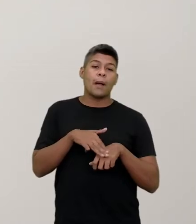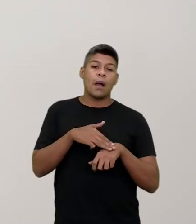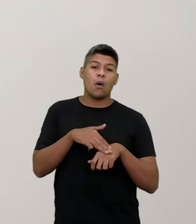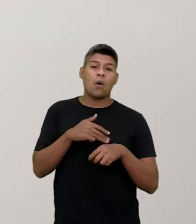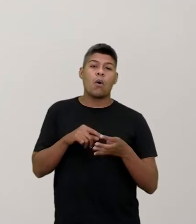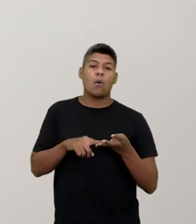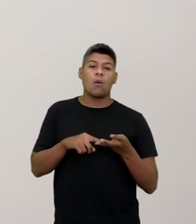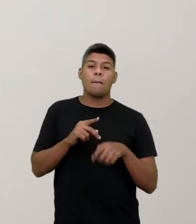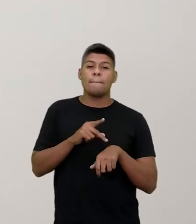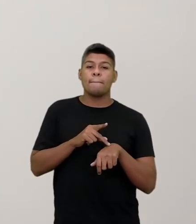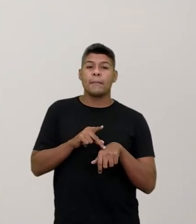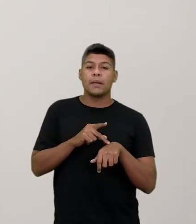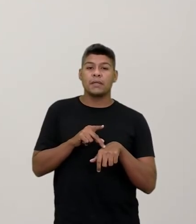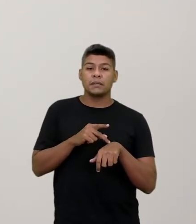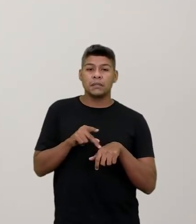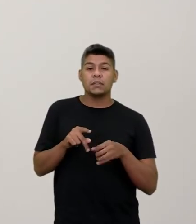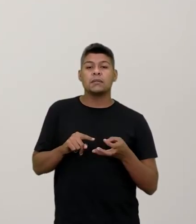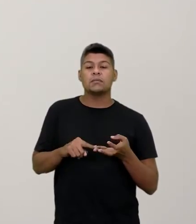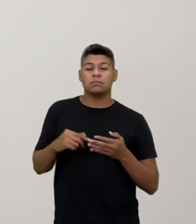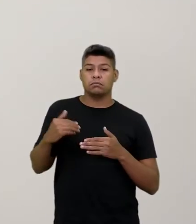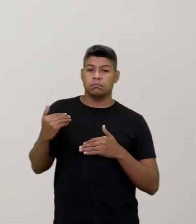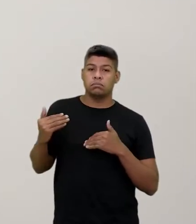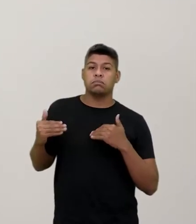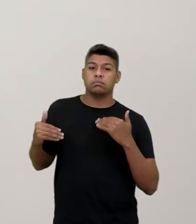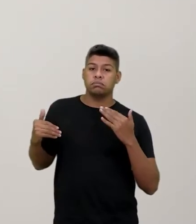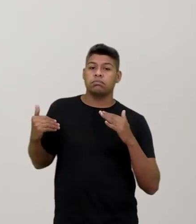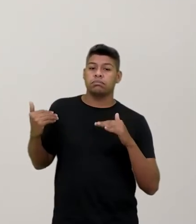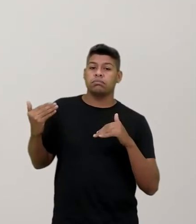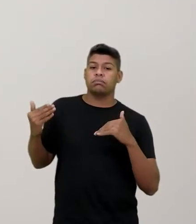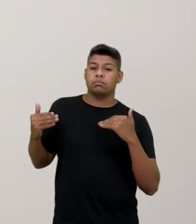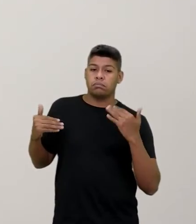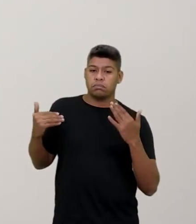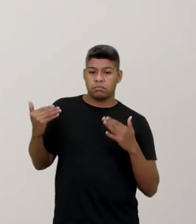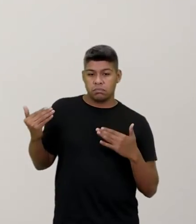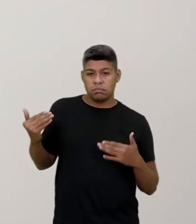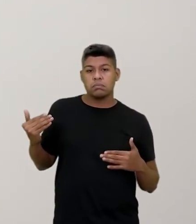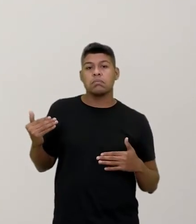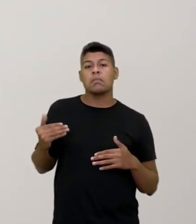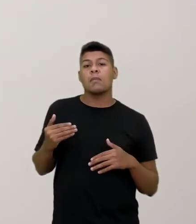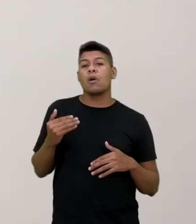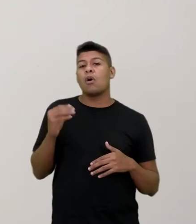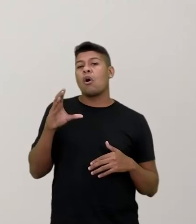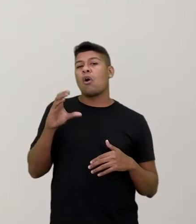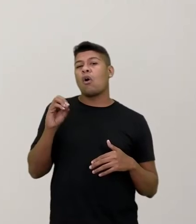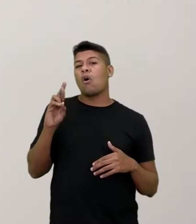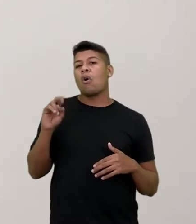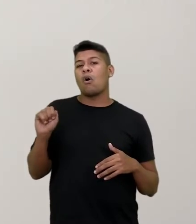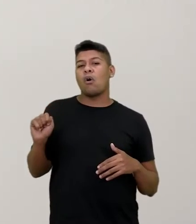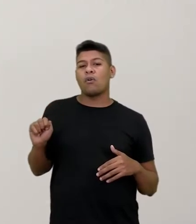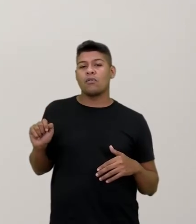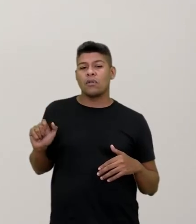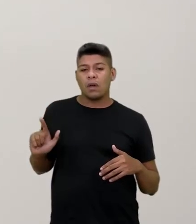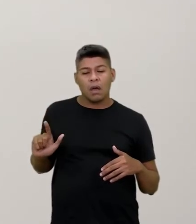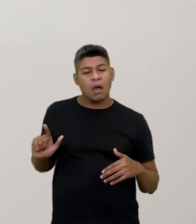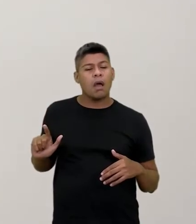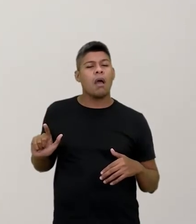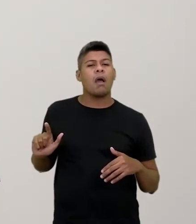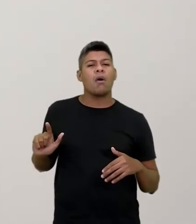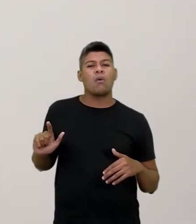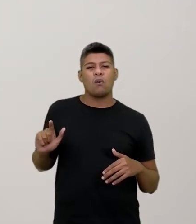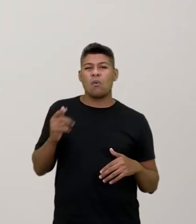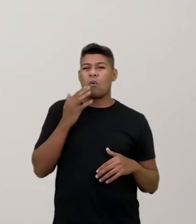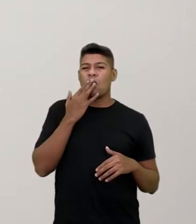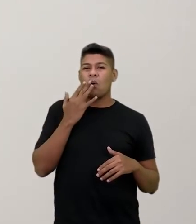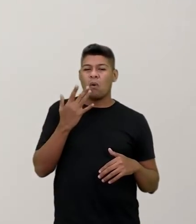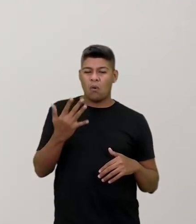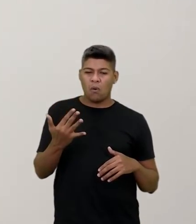preta. E daí, se você conseguir mais graduações na preta, você vai lá para a faixa coral. E é até parecido com